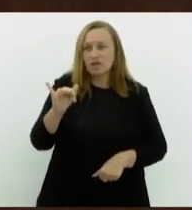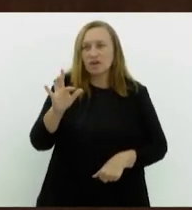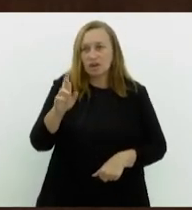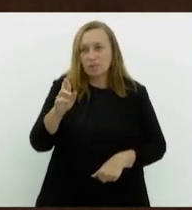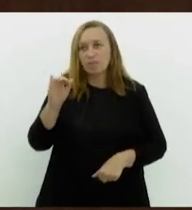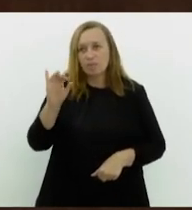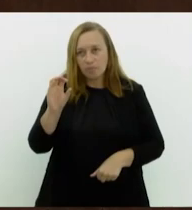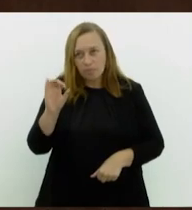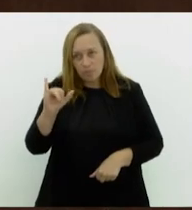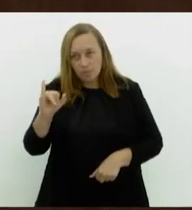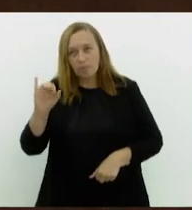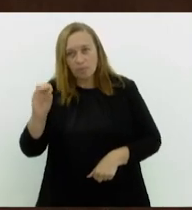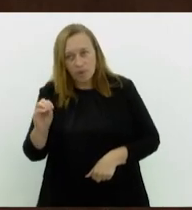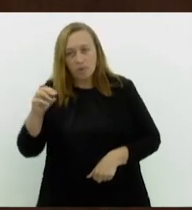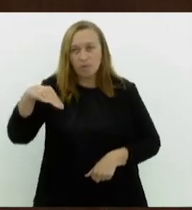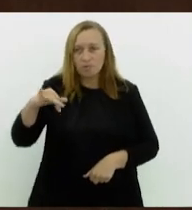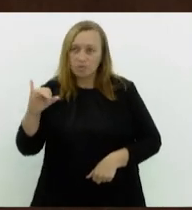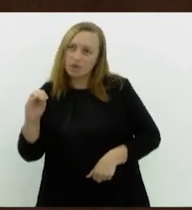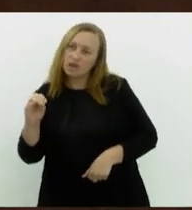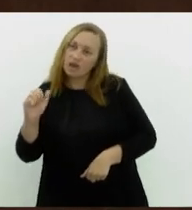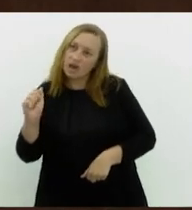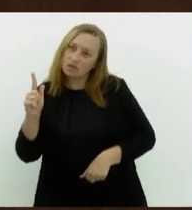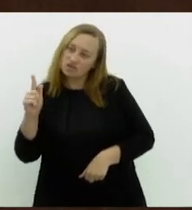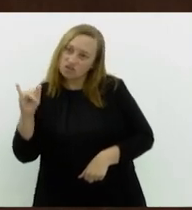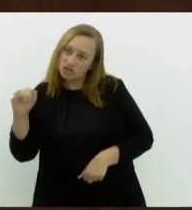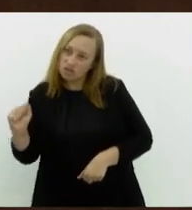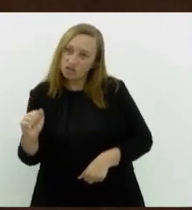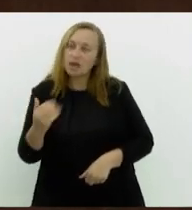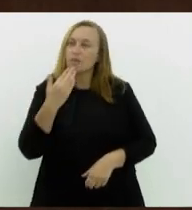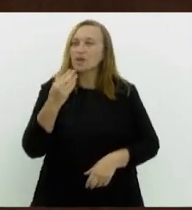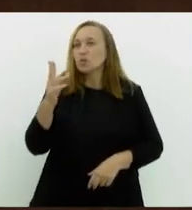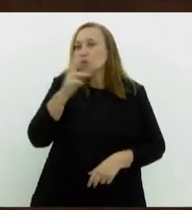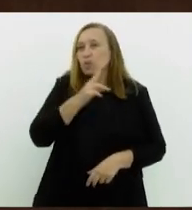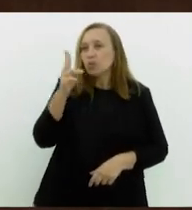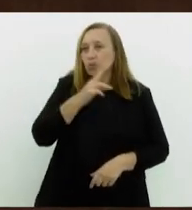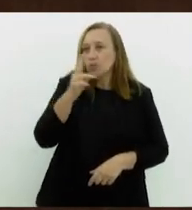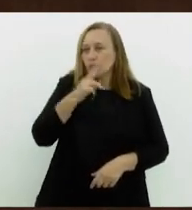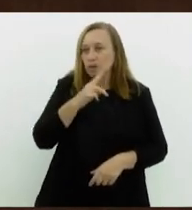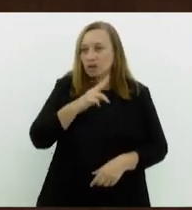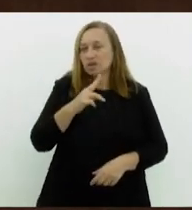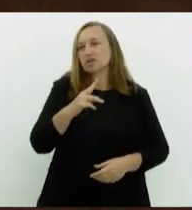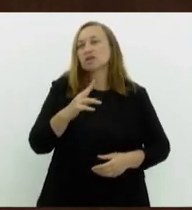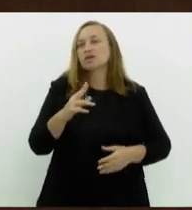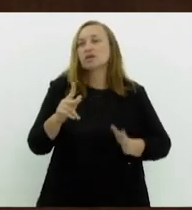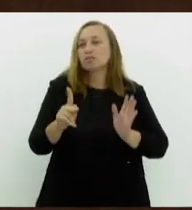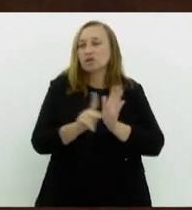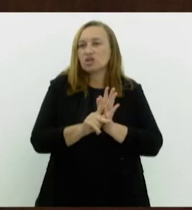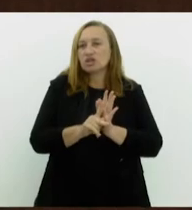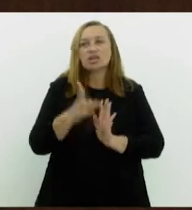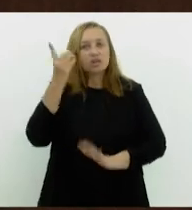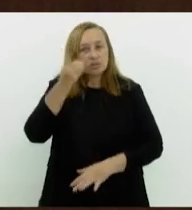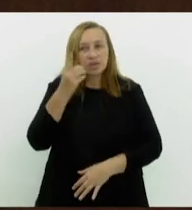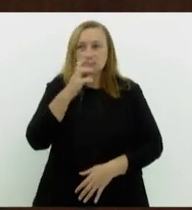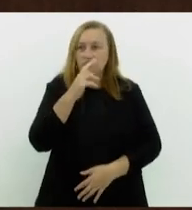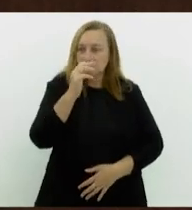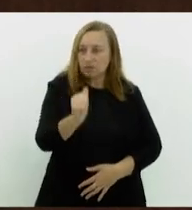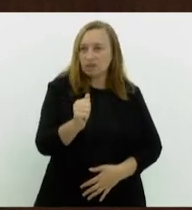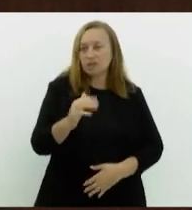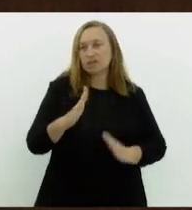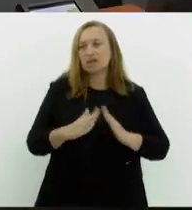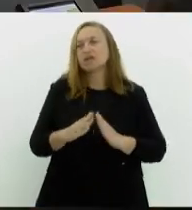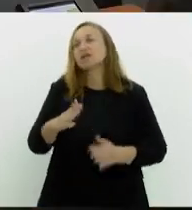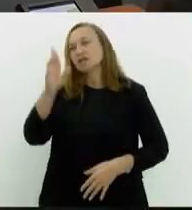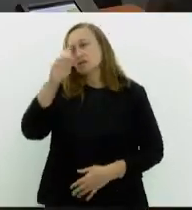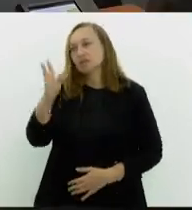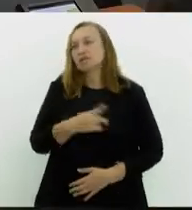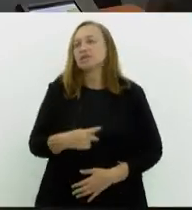no projeto do deputado Rodrigo Amorim e pedir urgência na tramitação do projeto do deputado Rodrigo Amorim na casa. Senhor